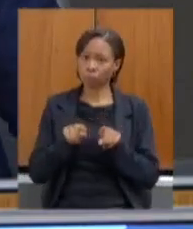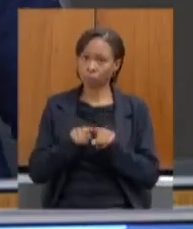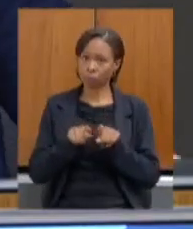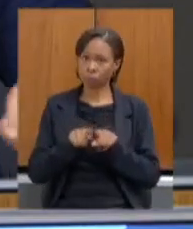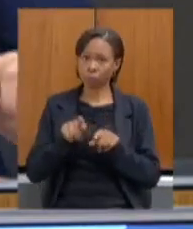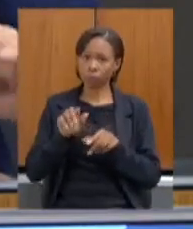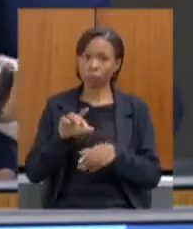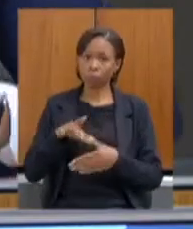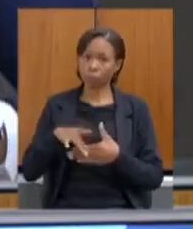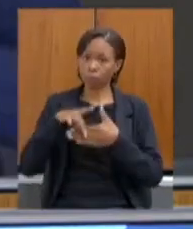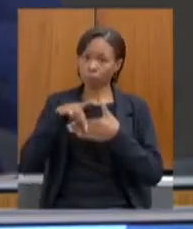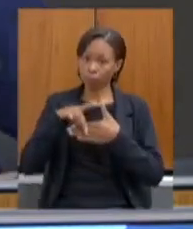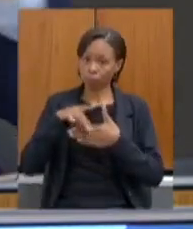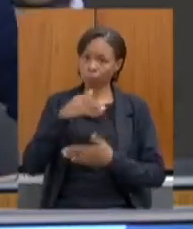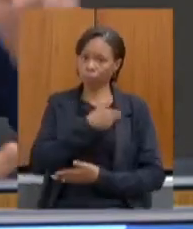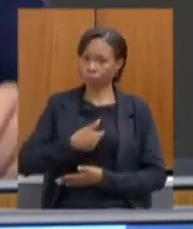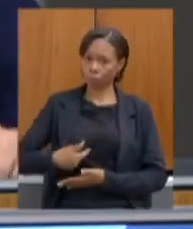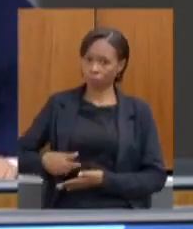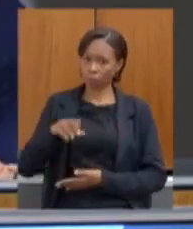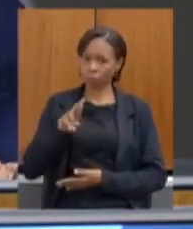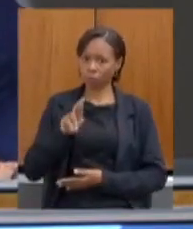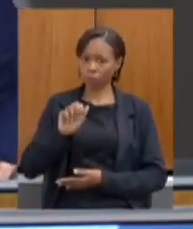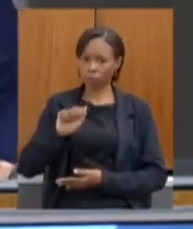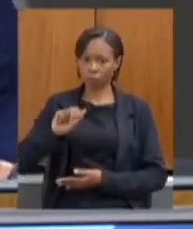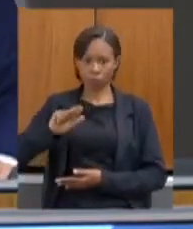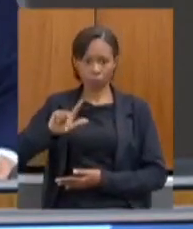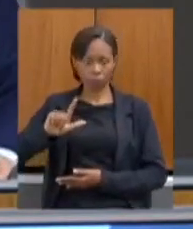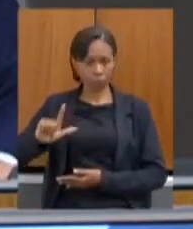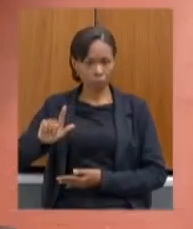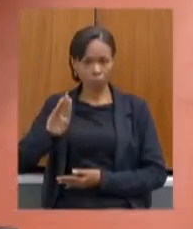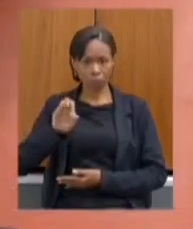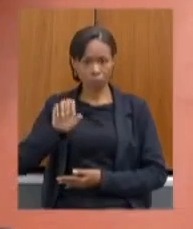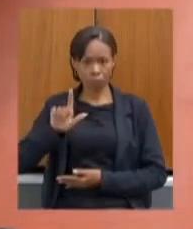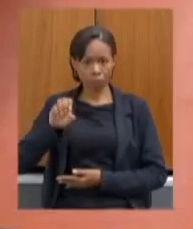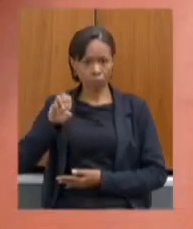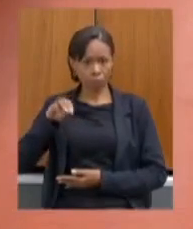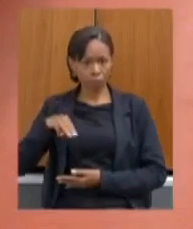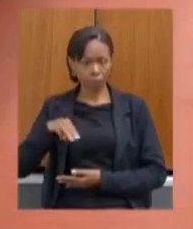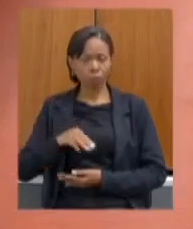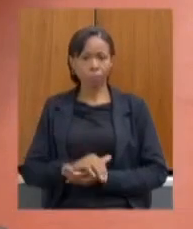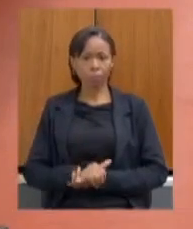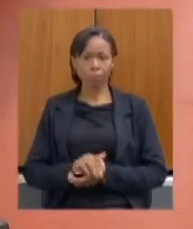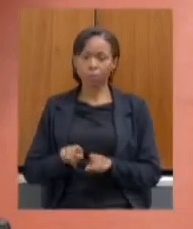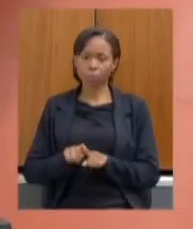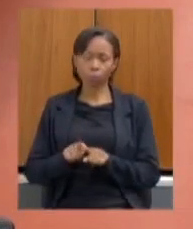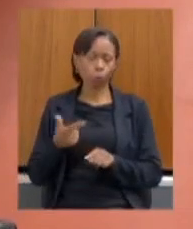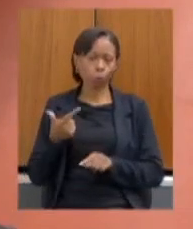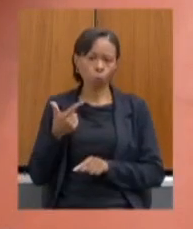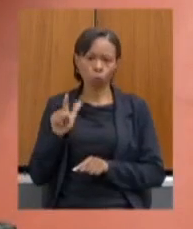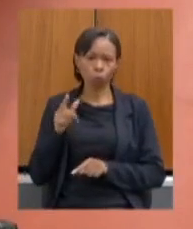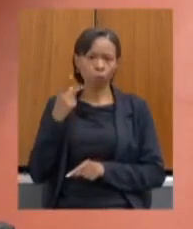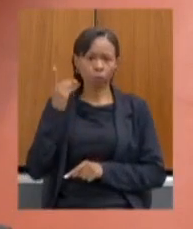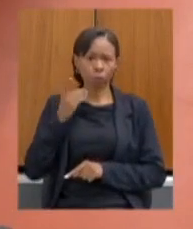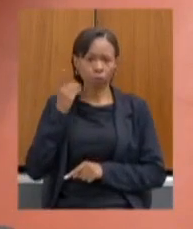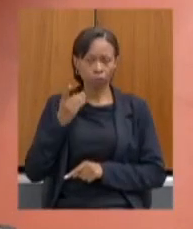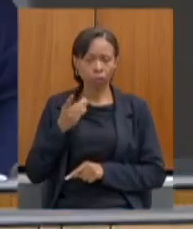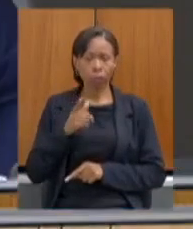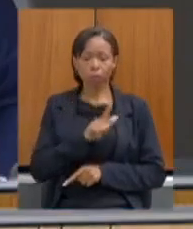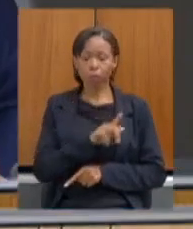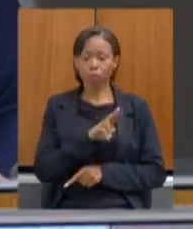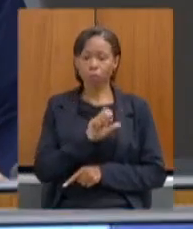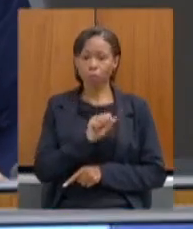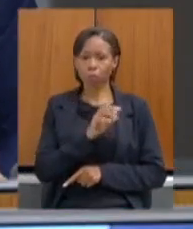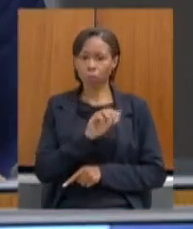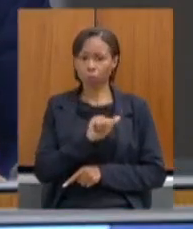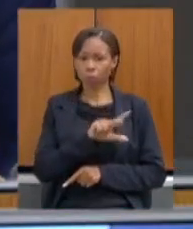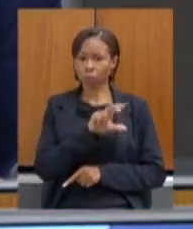governo, deputado Raul Belen, em nome de quem gostaria de cumprimentar todos os demais deputados presentes, deputado Gustavo Aladares, líder do bloco